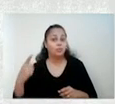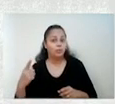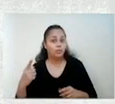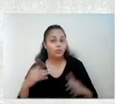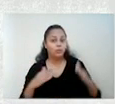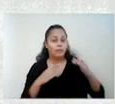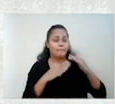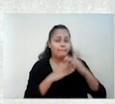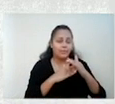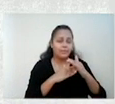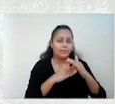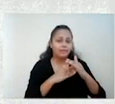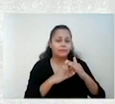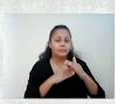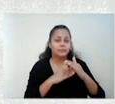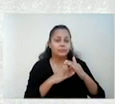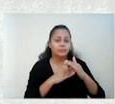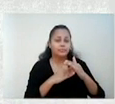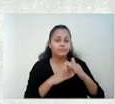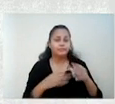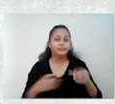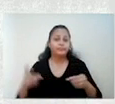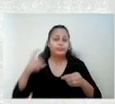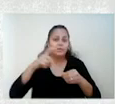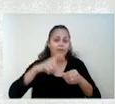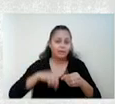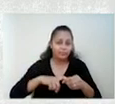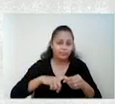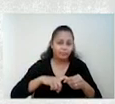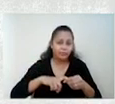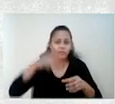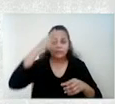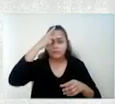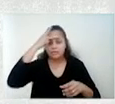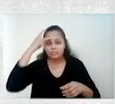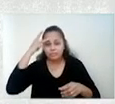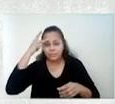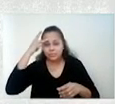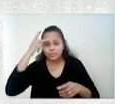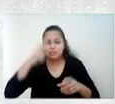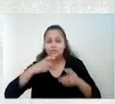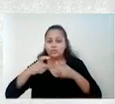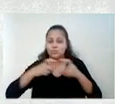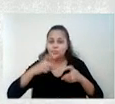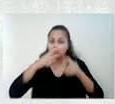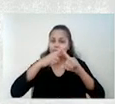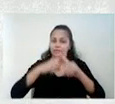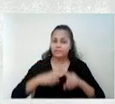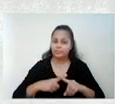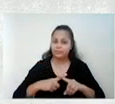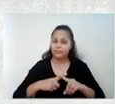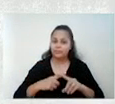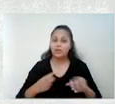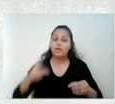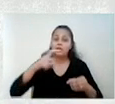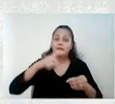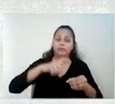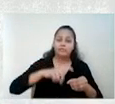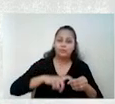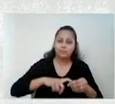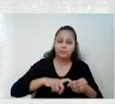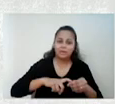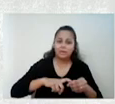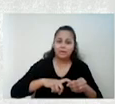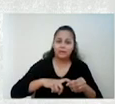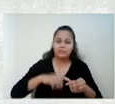foi, né, o retorno dos cruzados, ou seja, daqueles que iam para as cruzadas, eles retornavam com